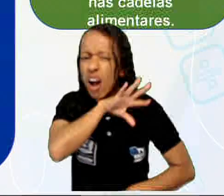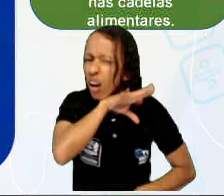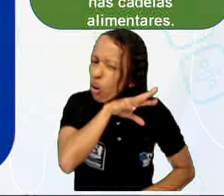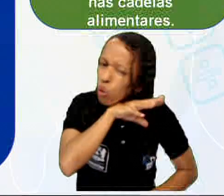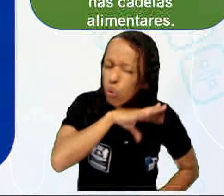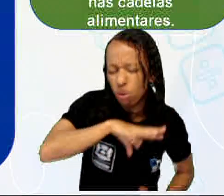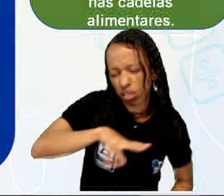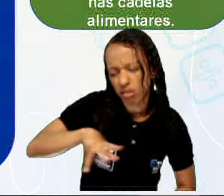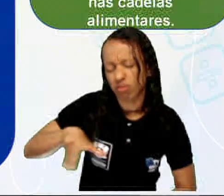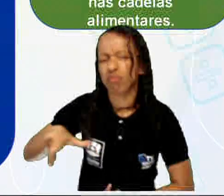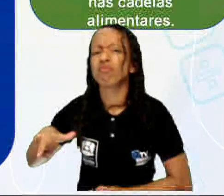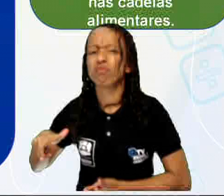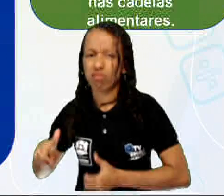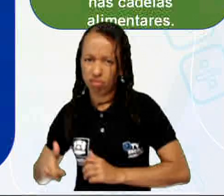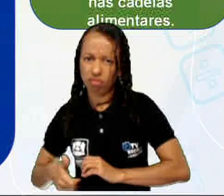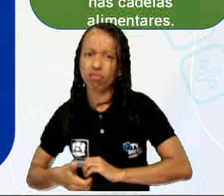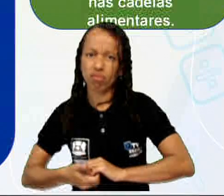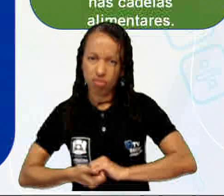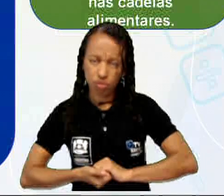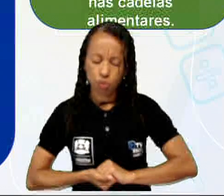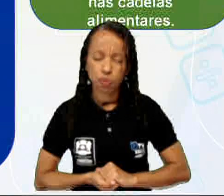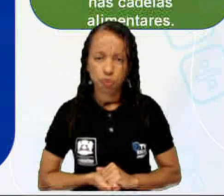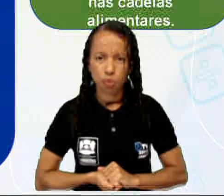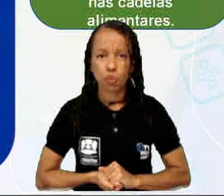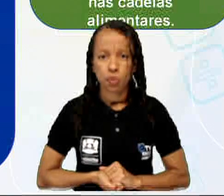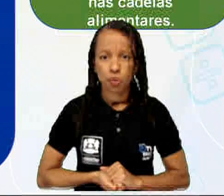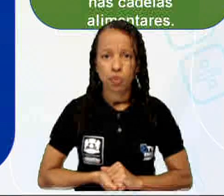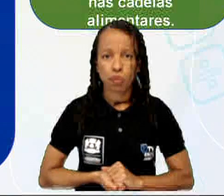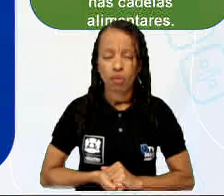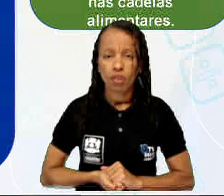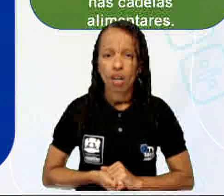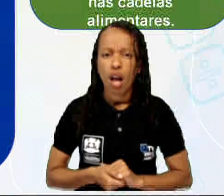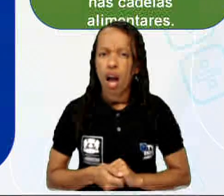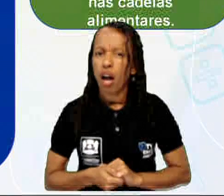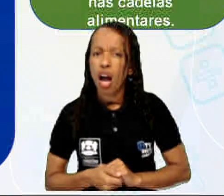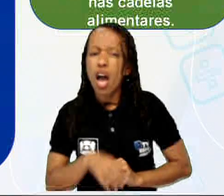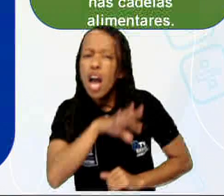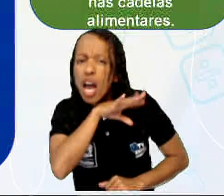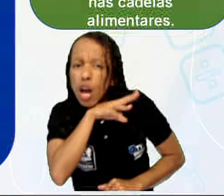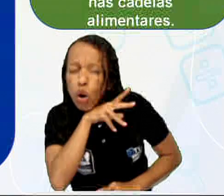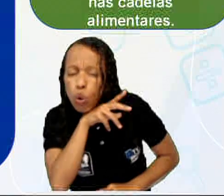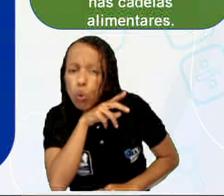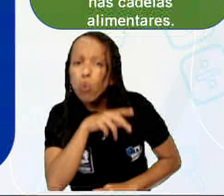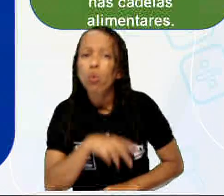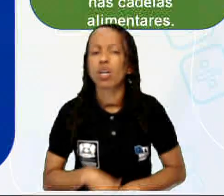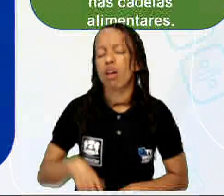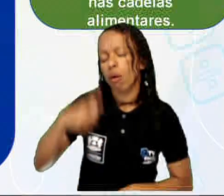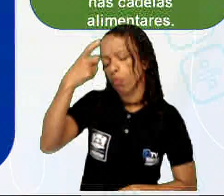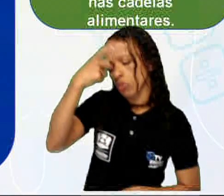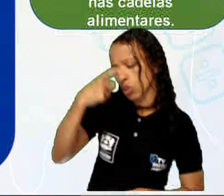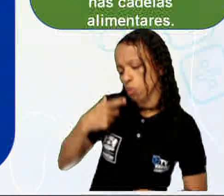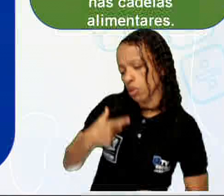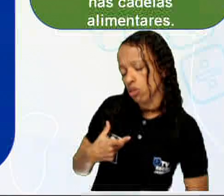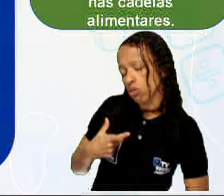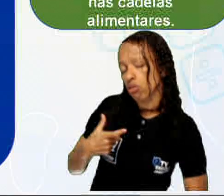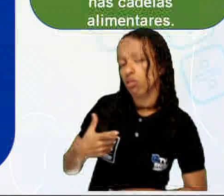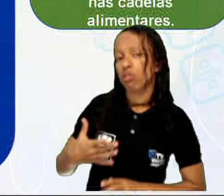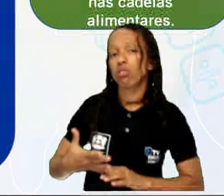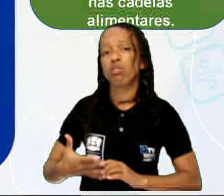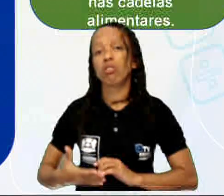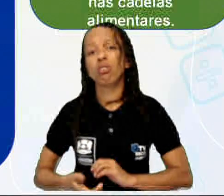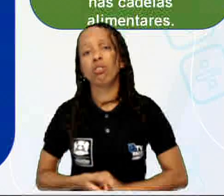bom nem para os seres humanos, né? Fora isso também atrapalha a questão